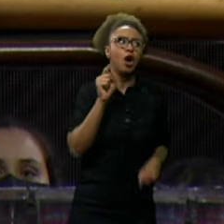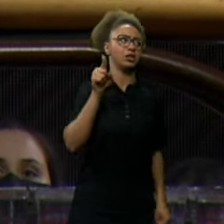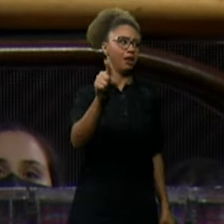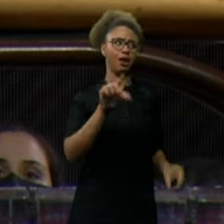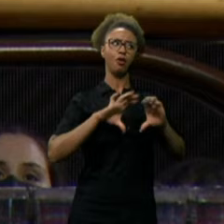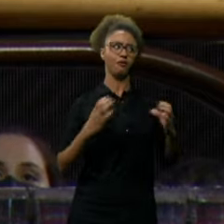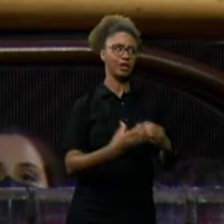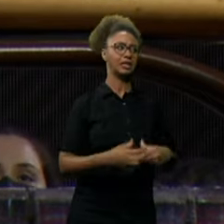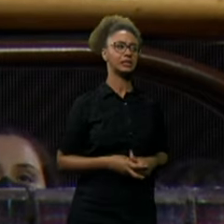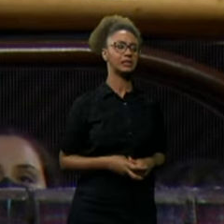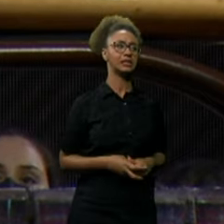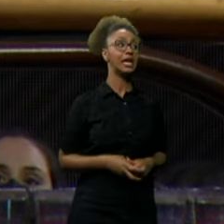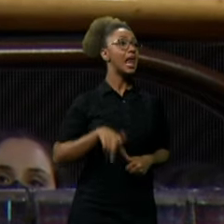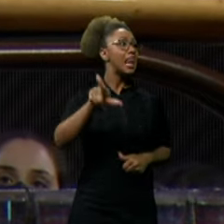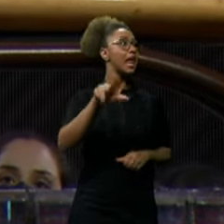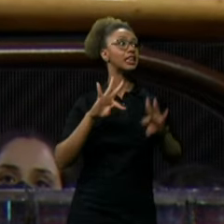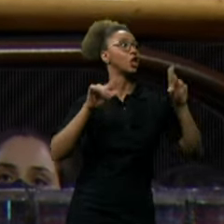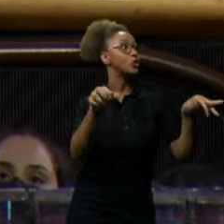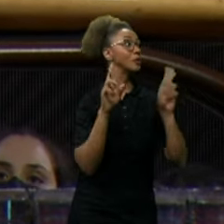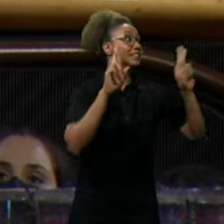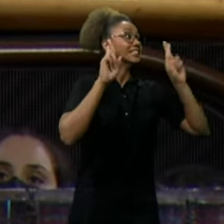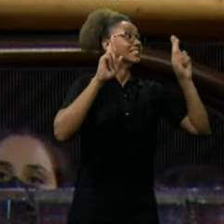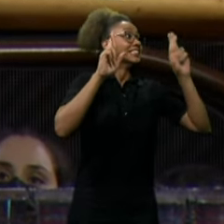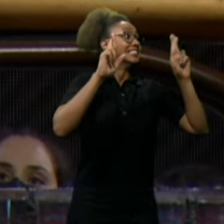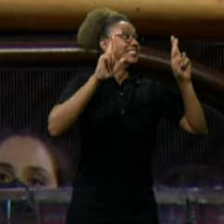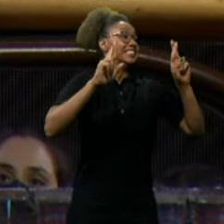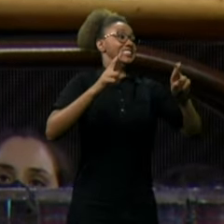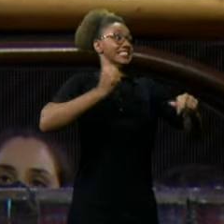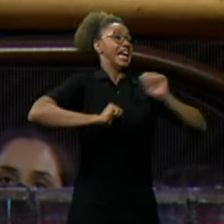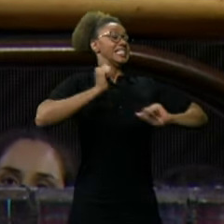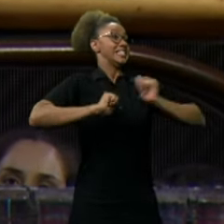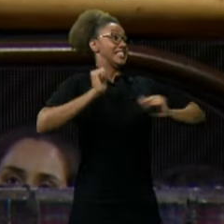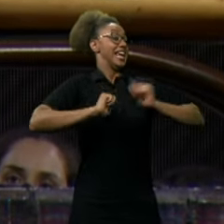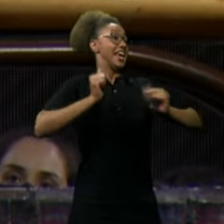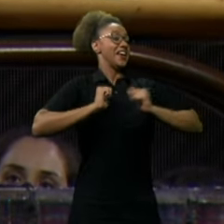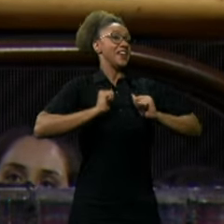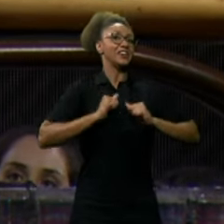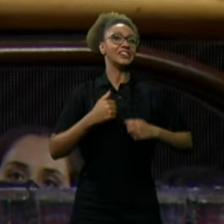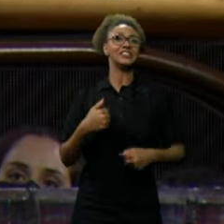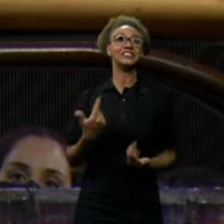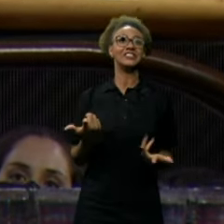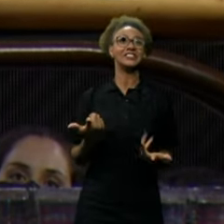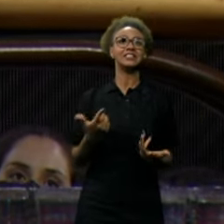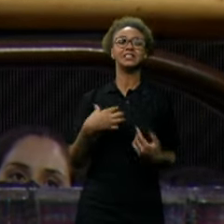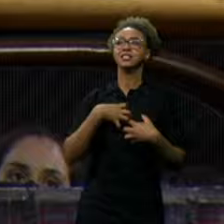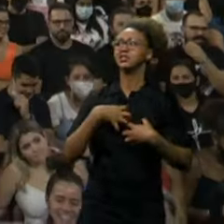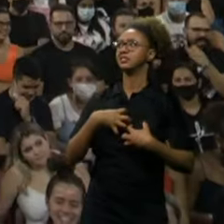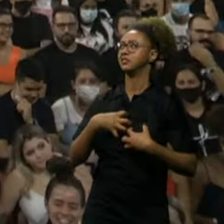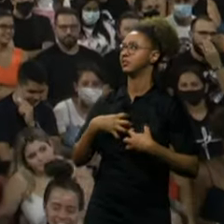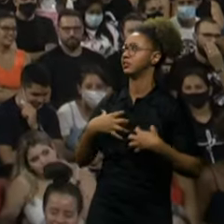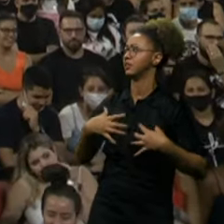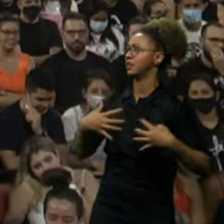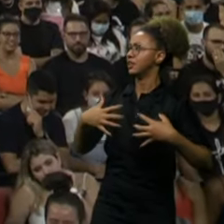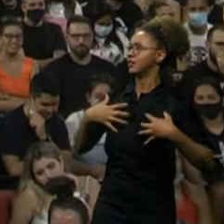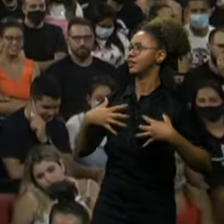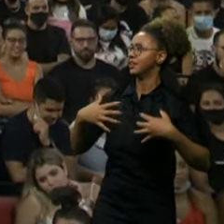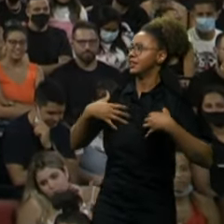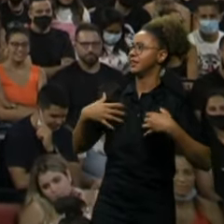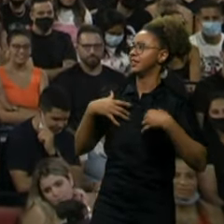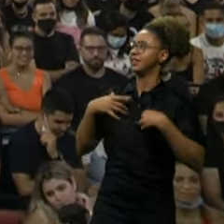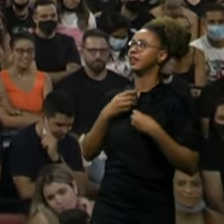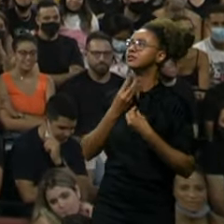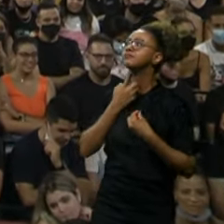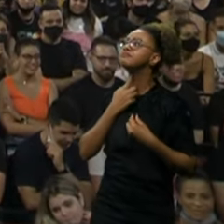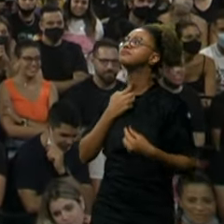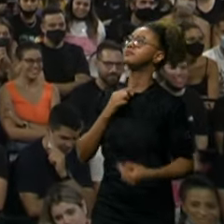forte pessoal tá com expectativa lá em cima tá vai dando uma tremedeira a língua começa